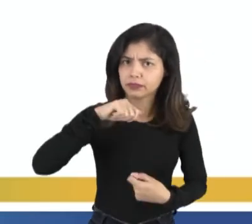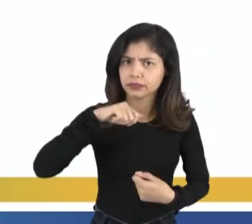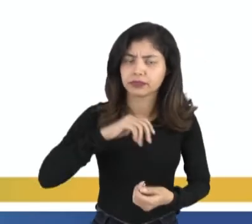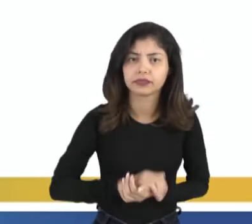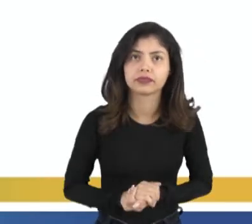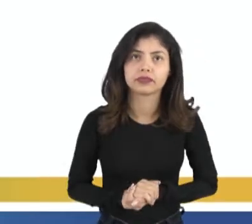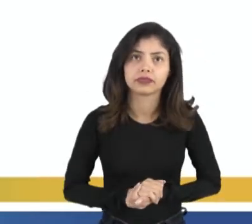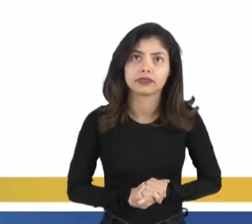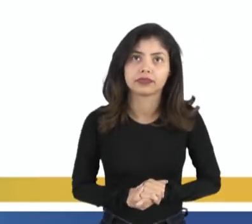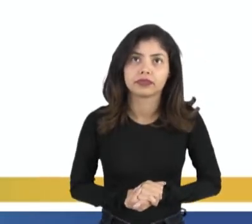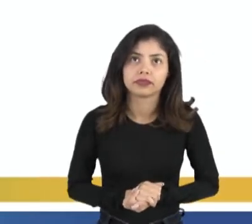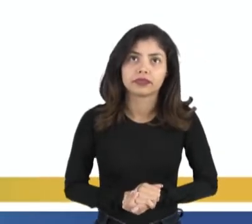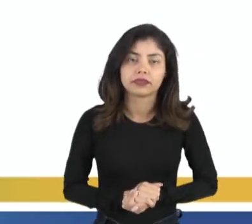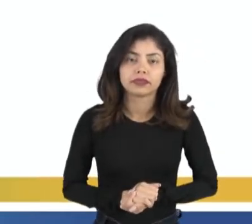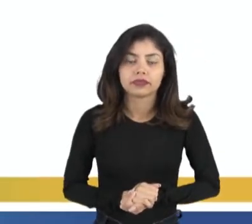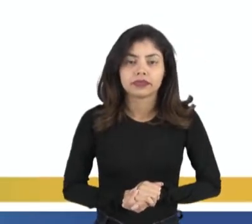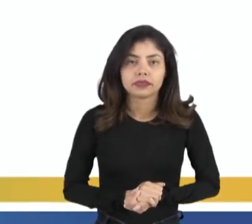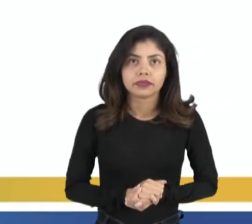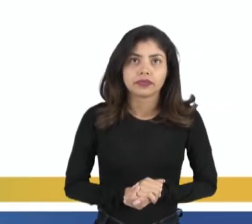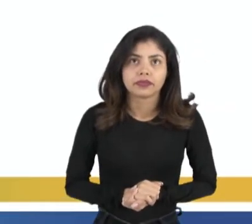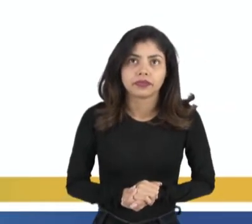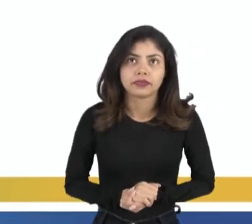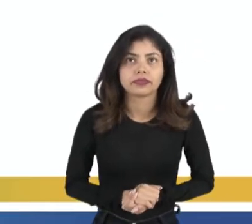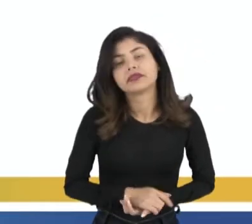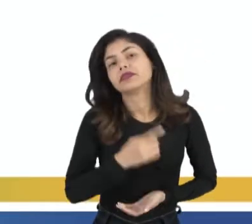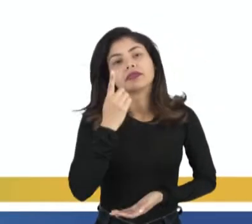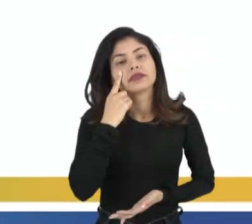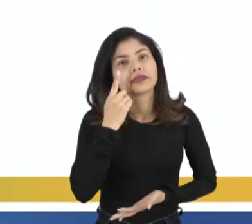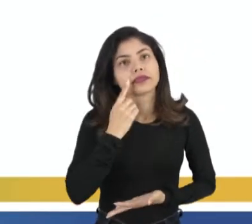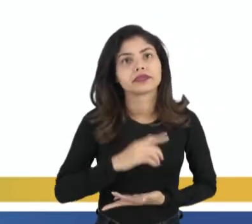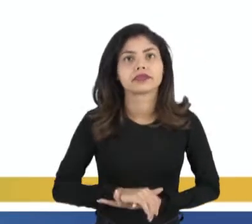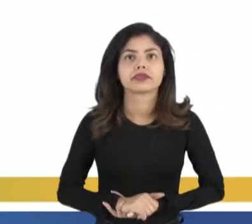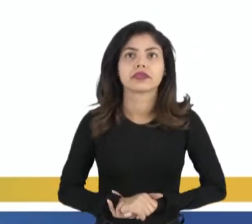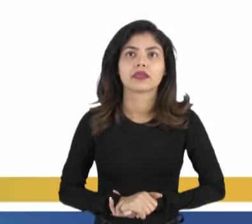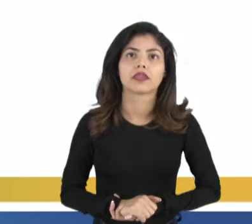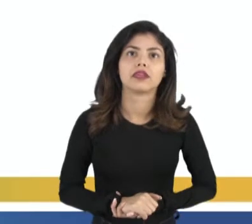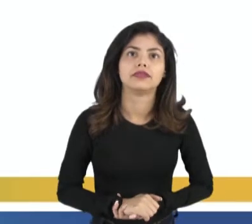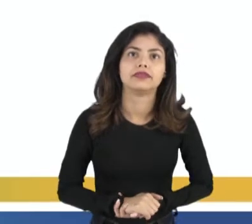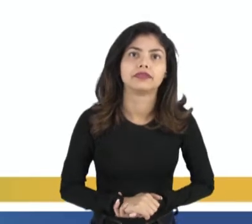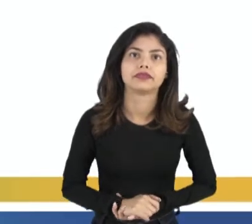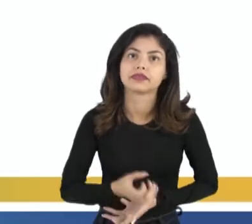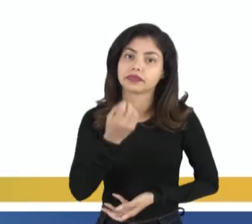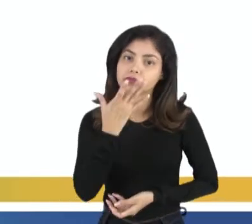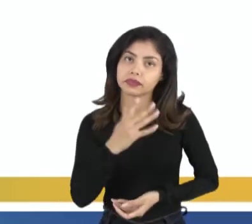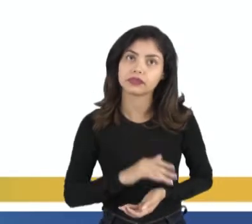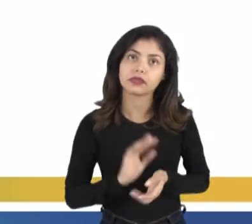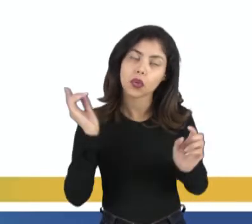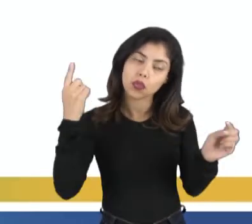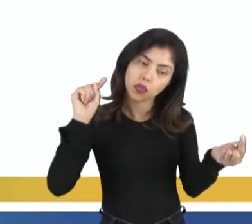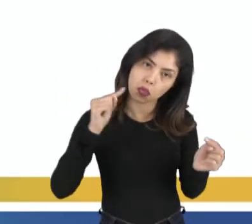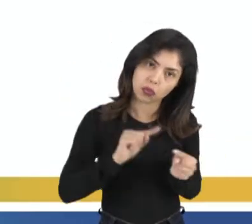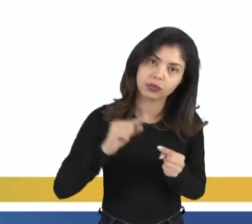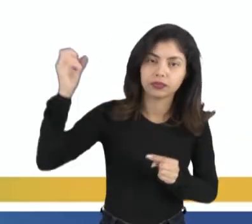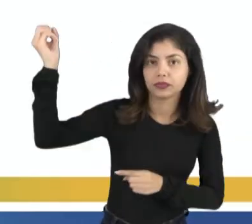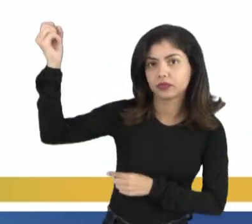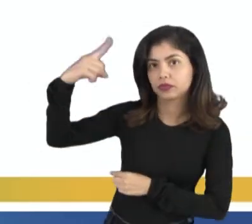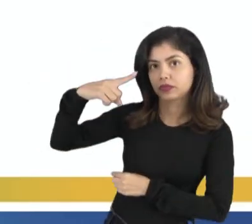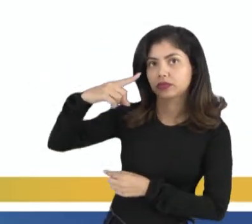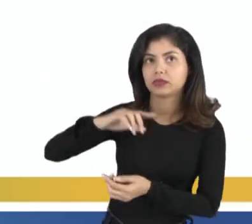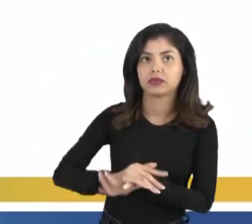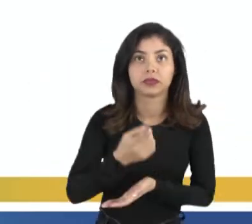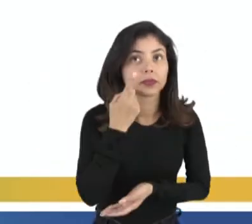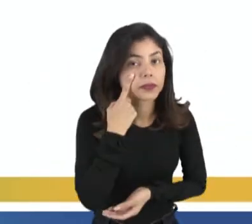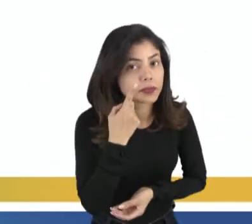na verdade é essa pergunta é simples né então vamos ver aqui ó essa aí é a foto da estrela mais próxima do sol